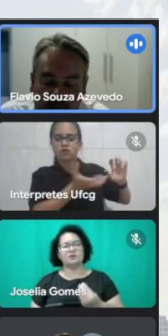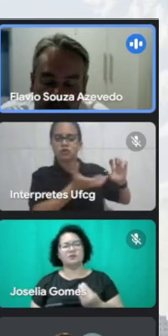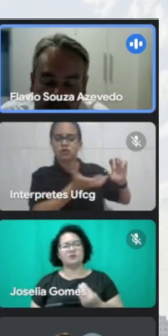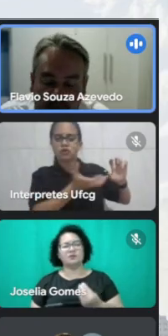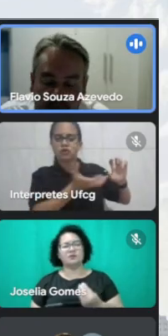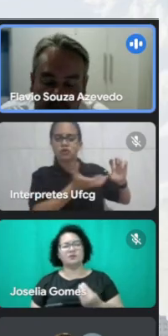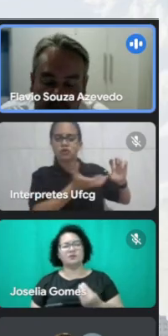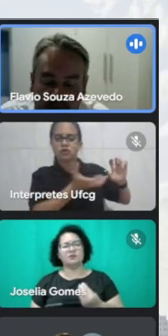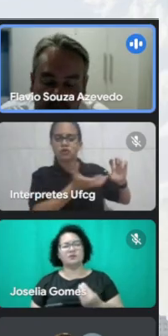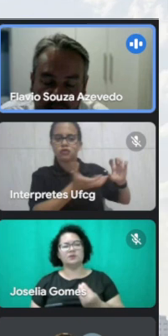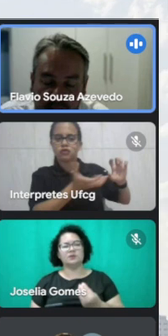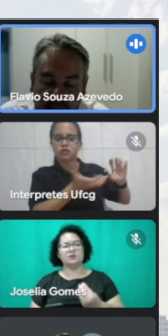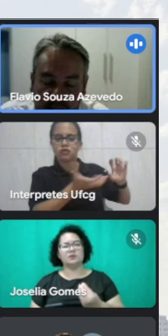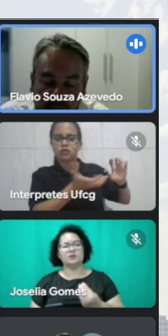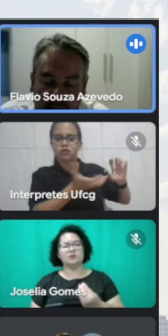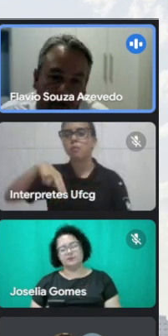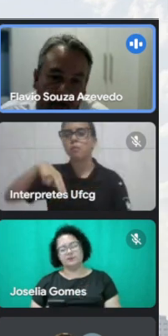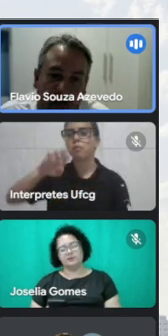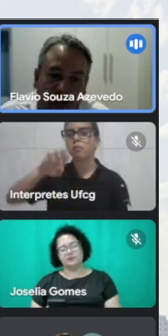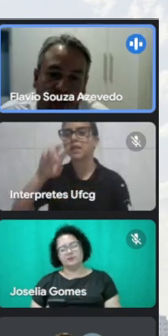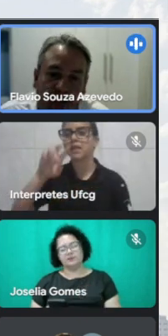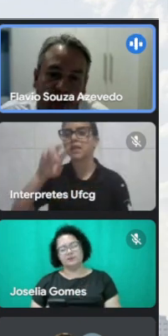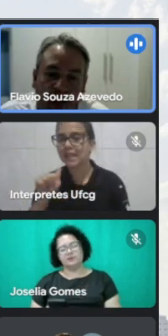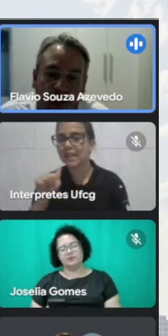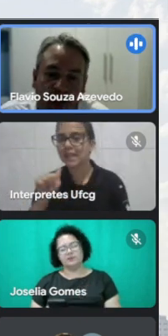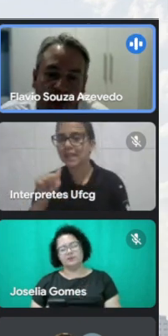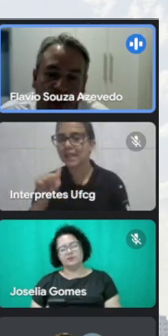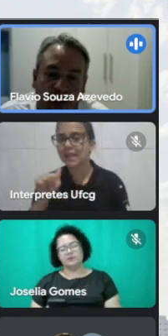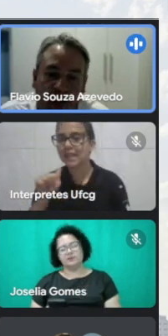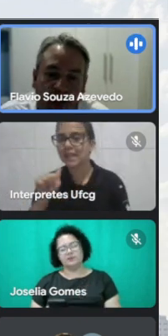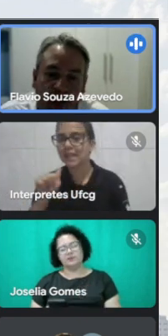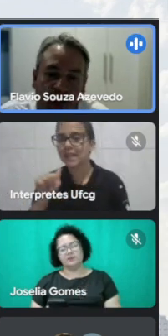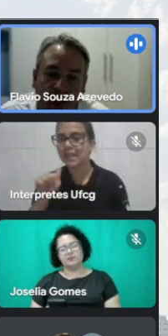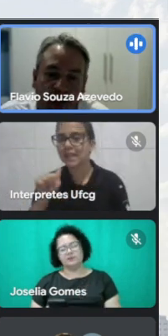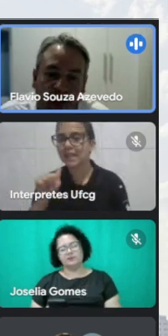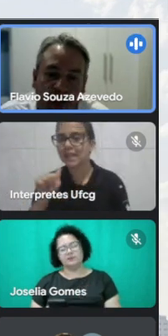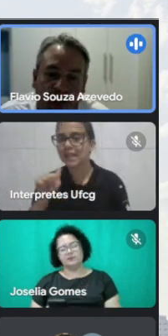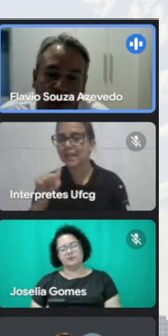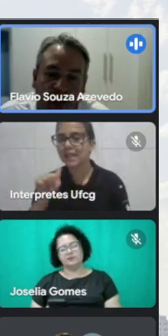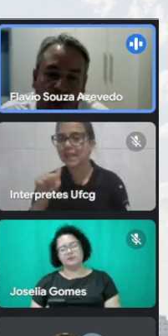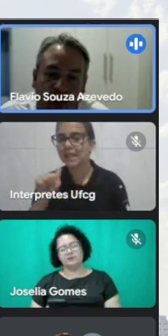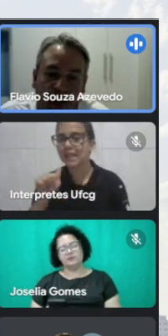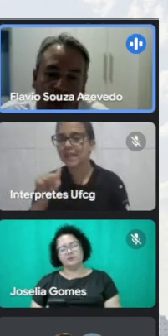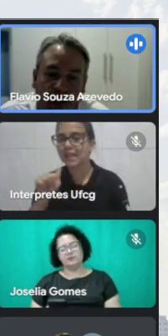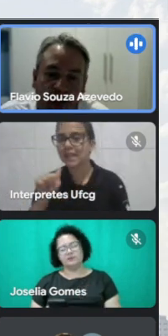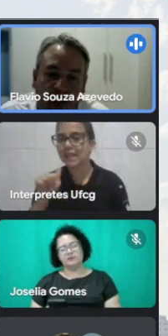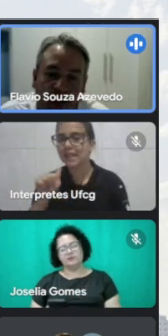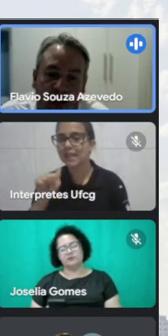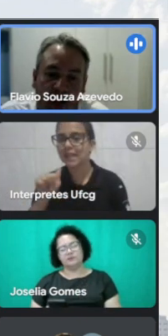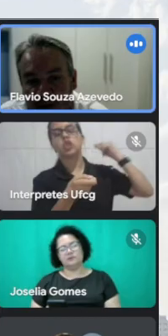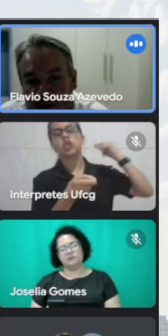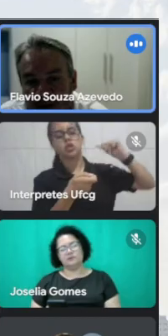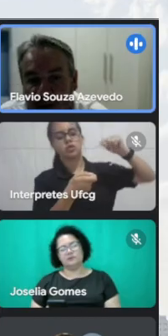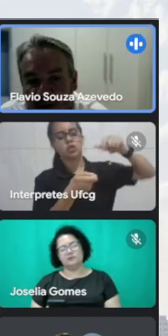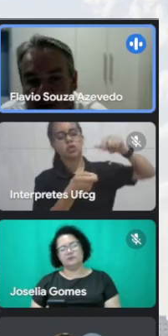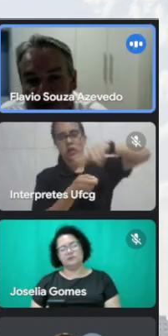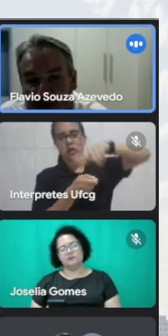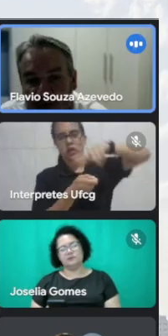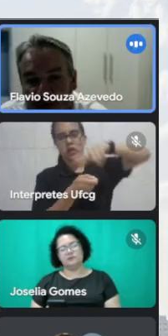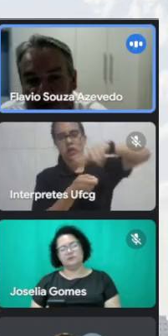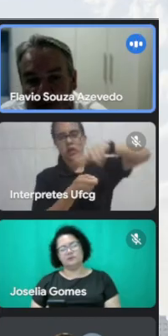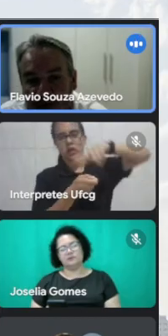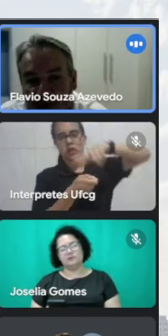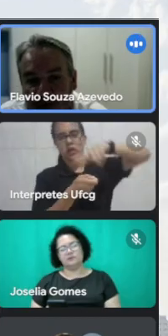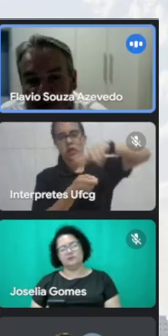aí o jardim filtrante. Então, elas não são bem-vindas, né, termina alterando aí a funcionalidade do sistema, e o pessoal estava com